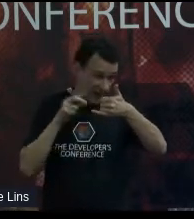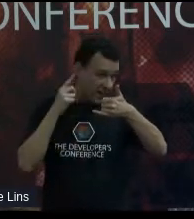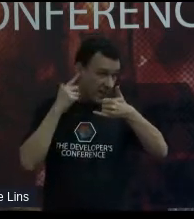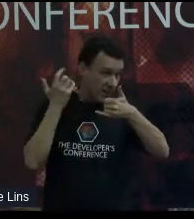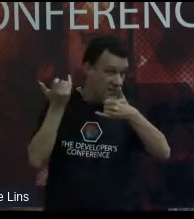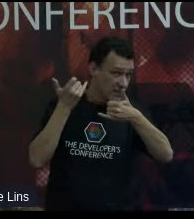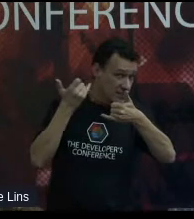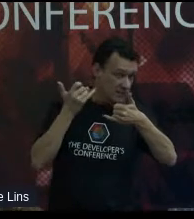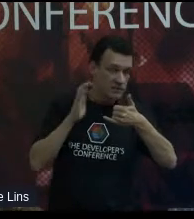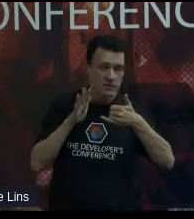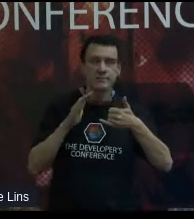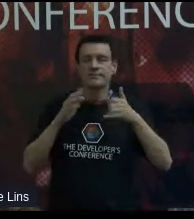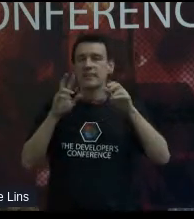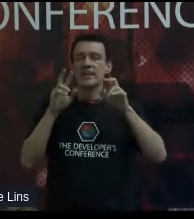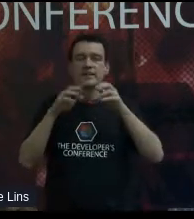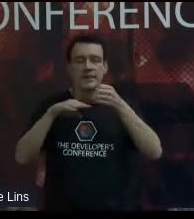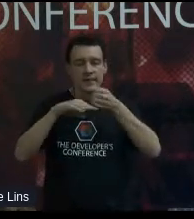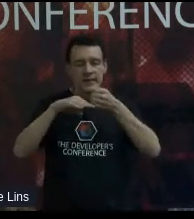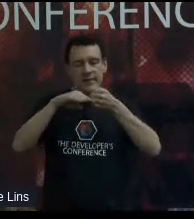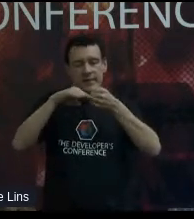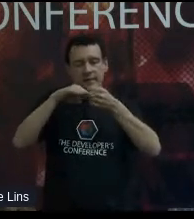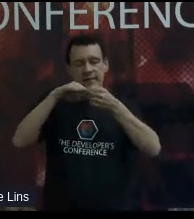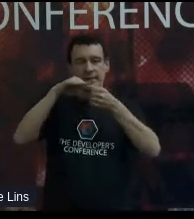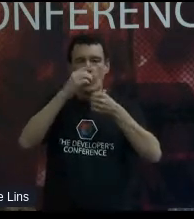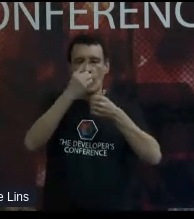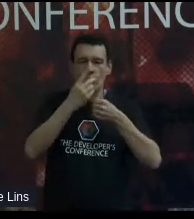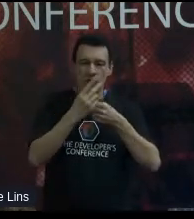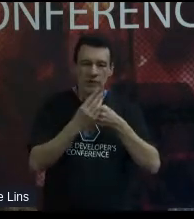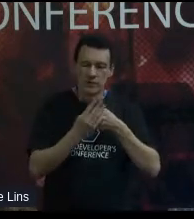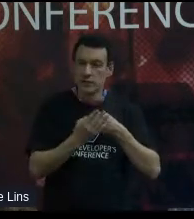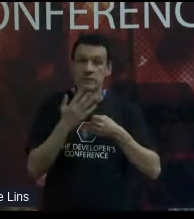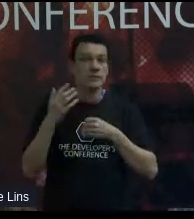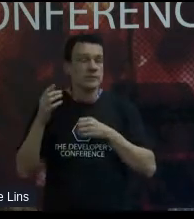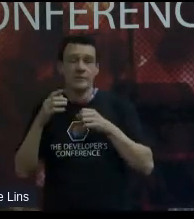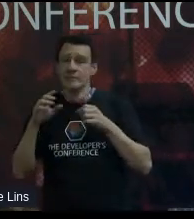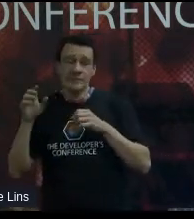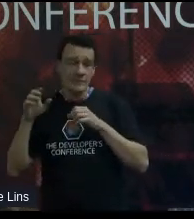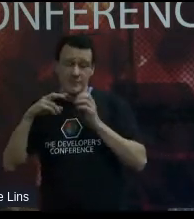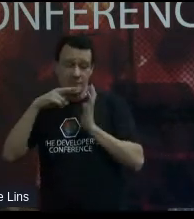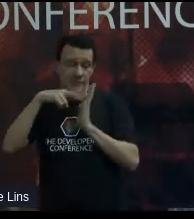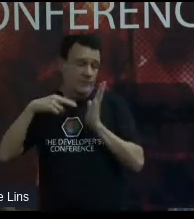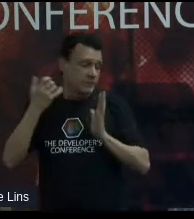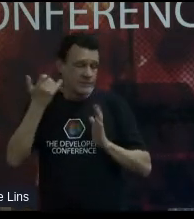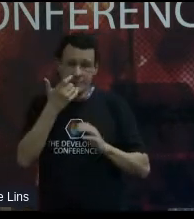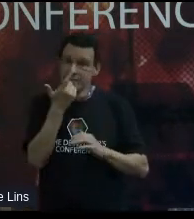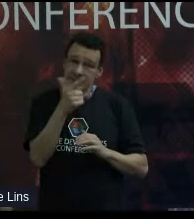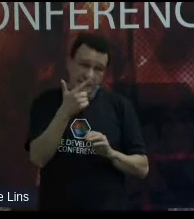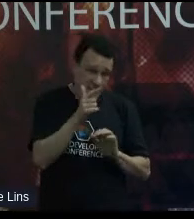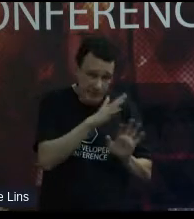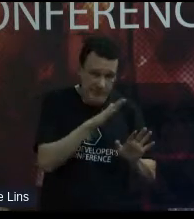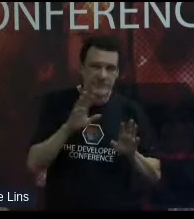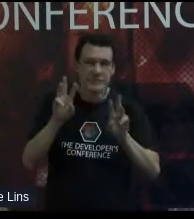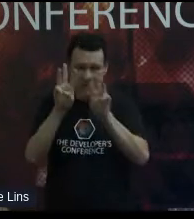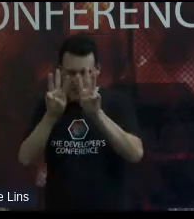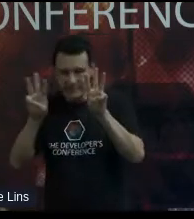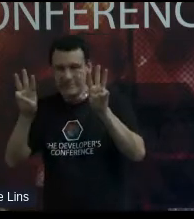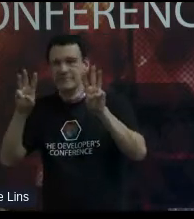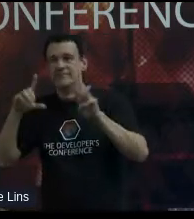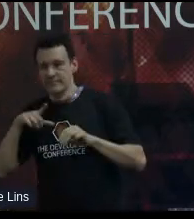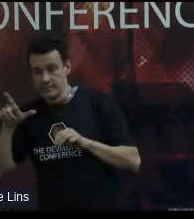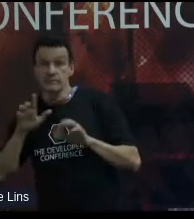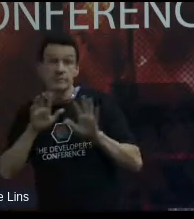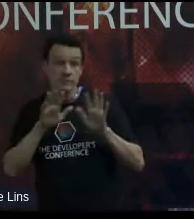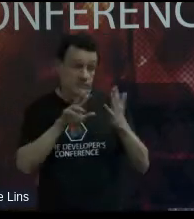1, 2, 3, 4, 5, 6, como a gente tem na web, não existe para o leitor de telas, tá? Existe visualmente falando, você consegue